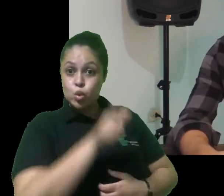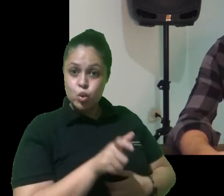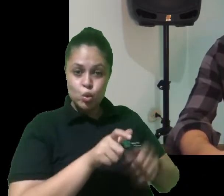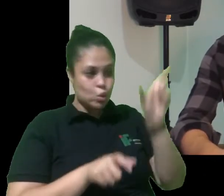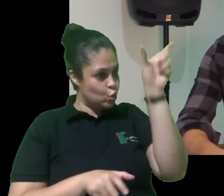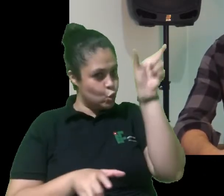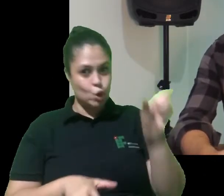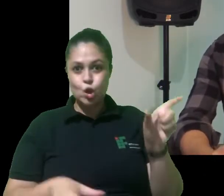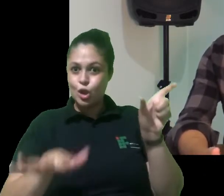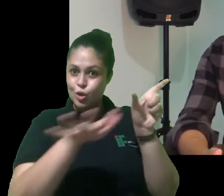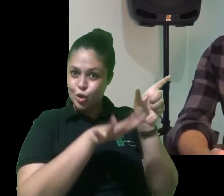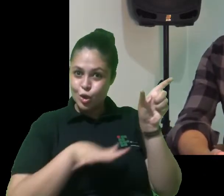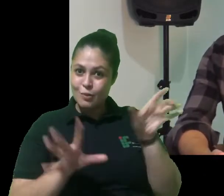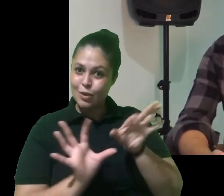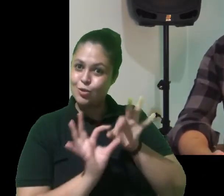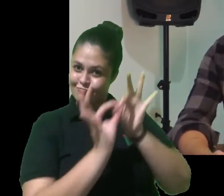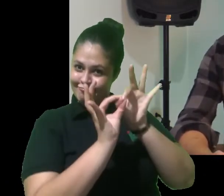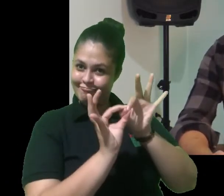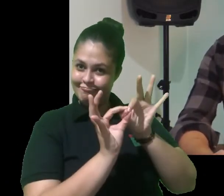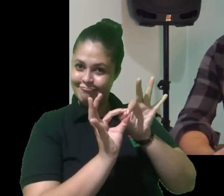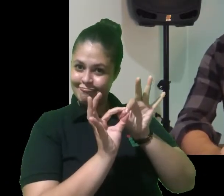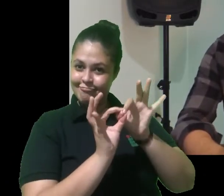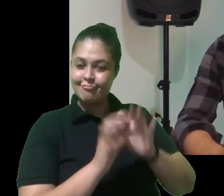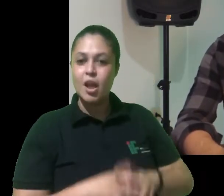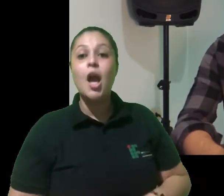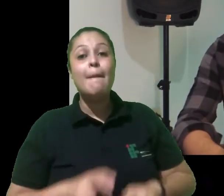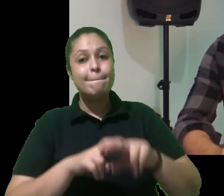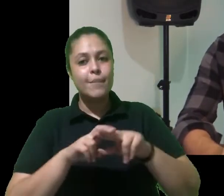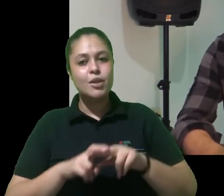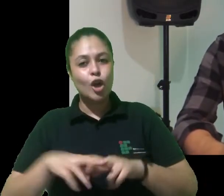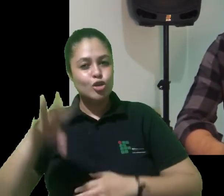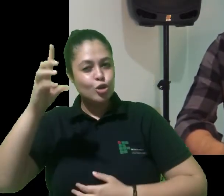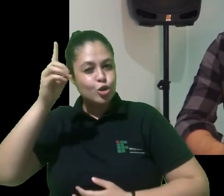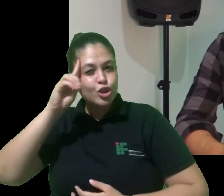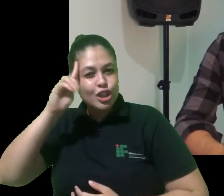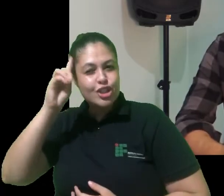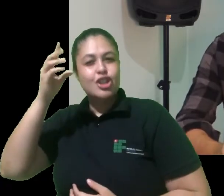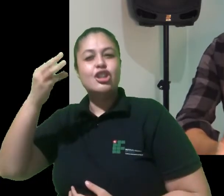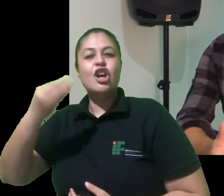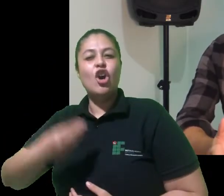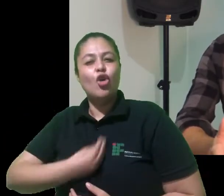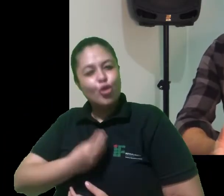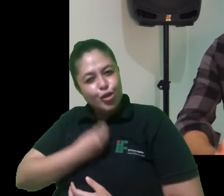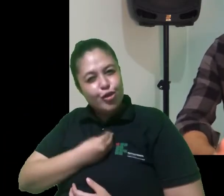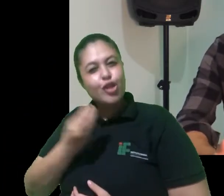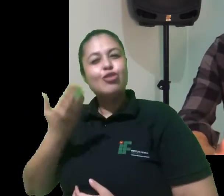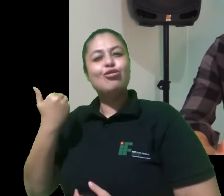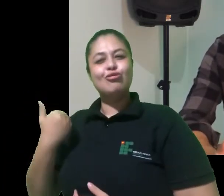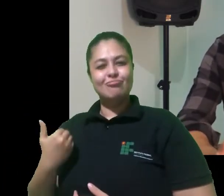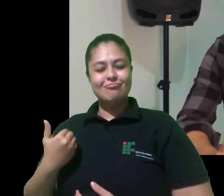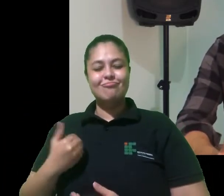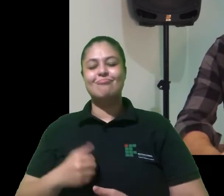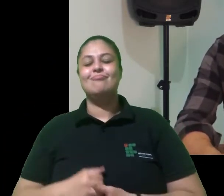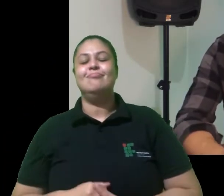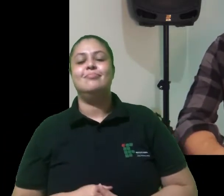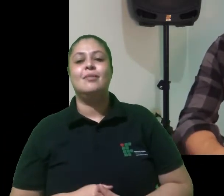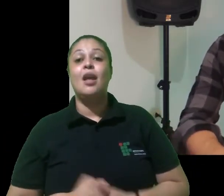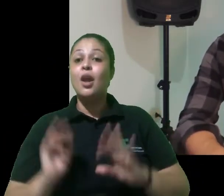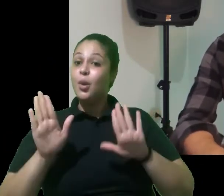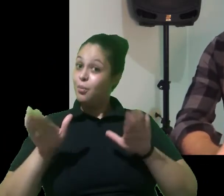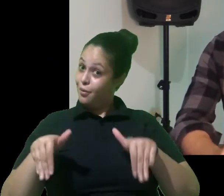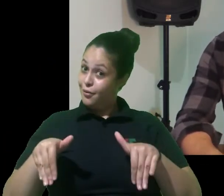os sujeitos e os seus espaços. Portanto, a dimensão do cotidiano, do vivido,